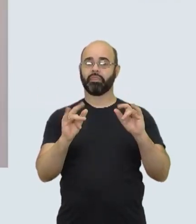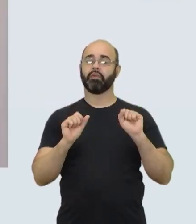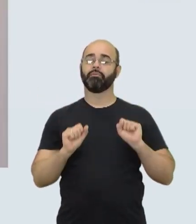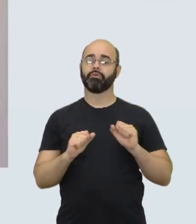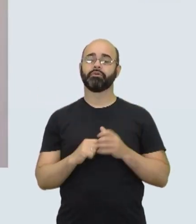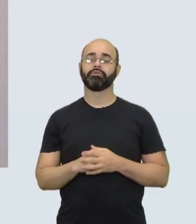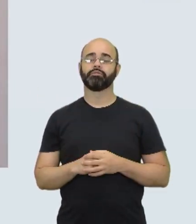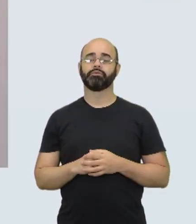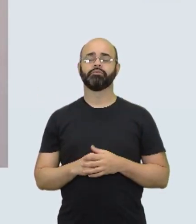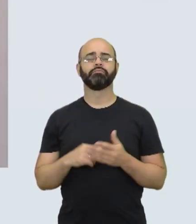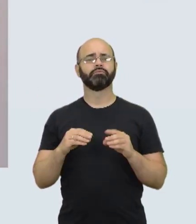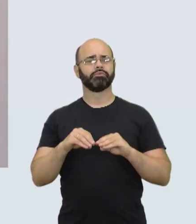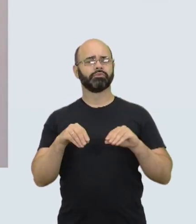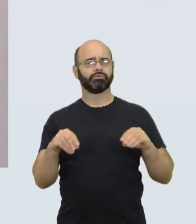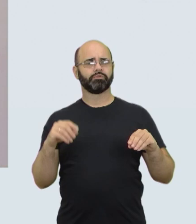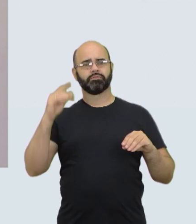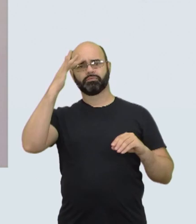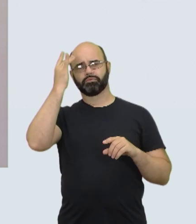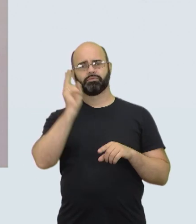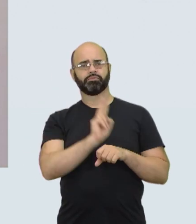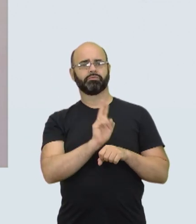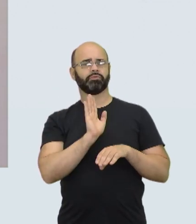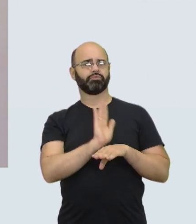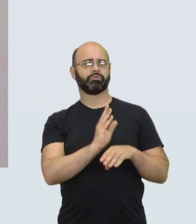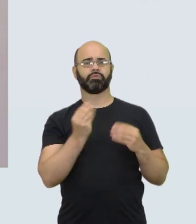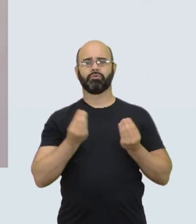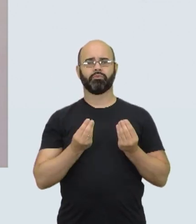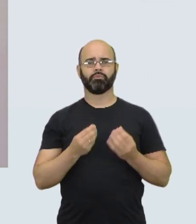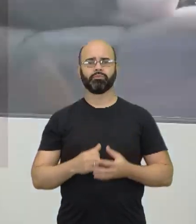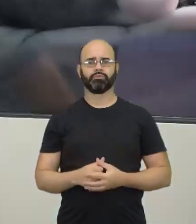tem sido feito pelo solo que nos sustenta?